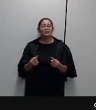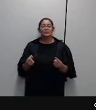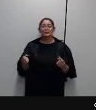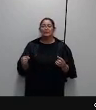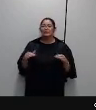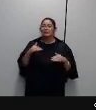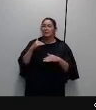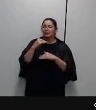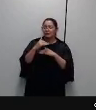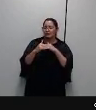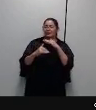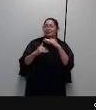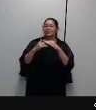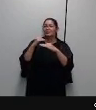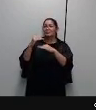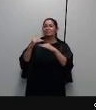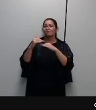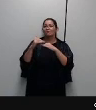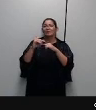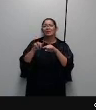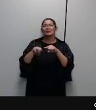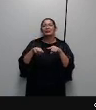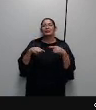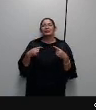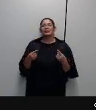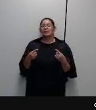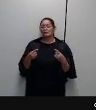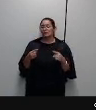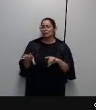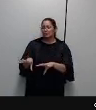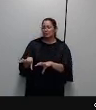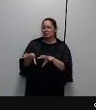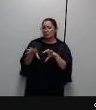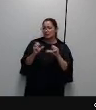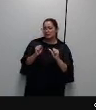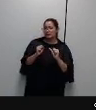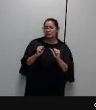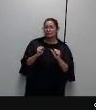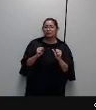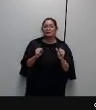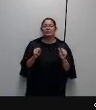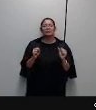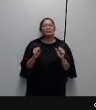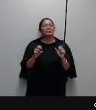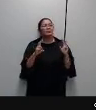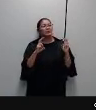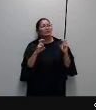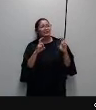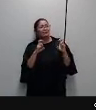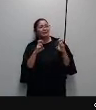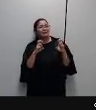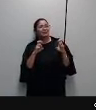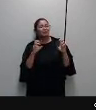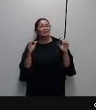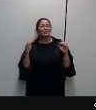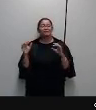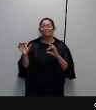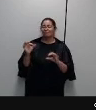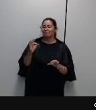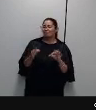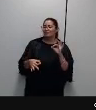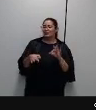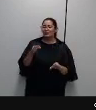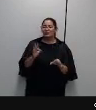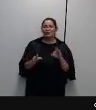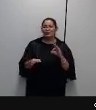tributário Além de que não se extrai do título judicial qualquer elemento a respaldar tal